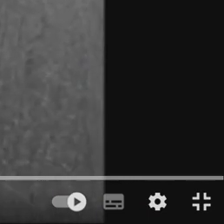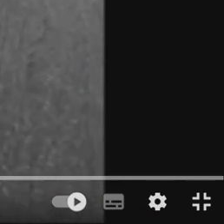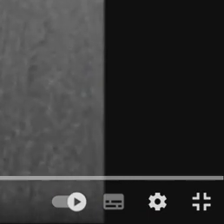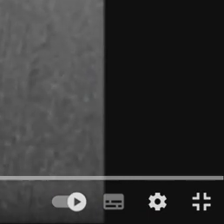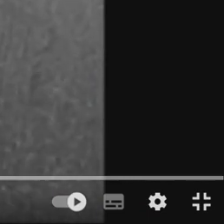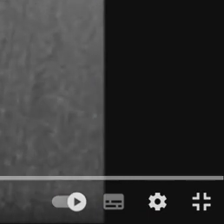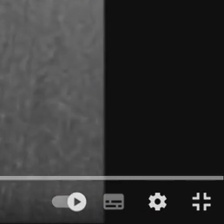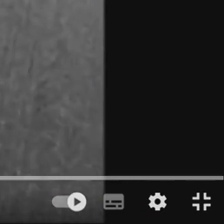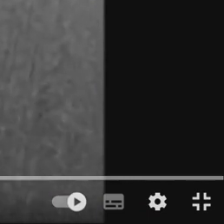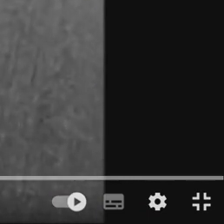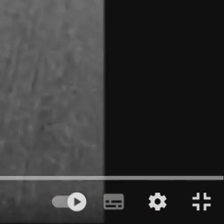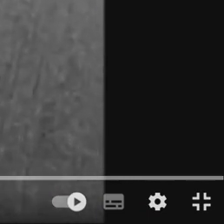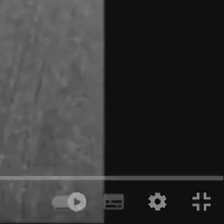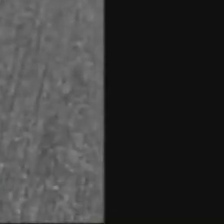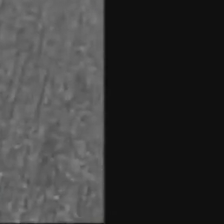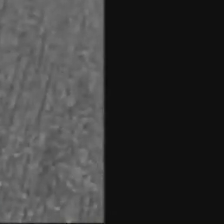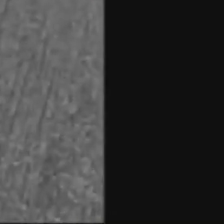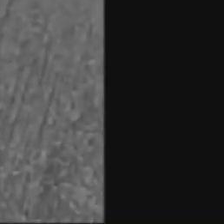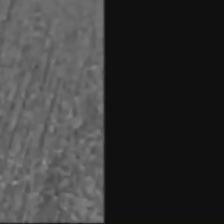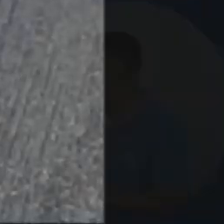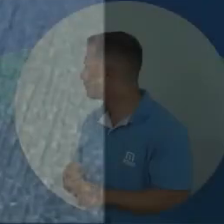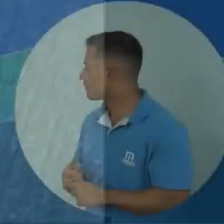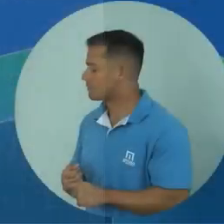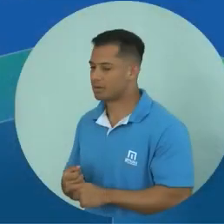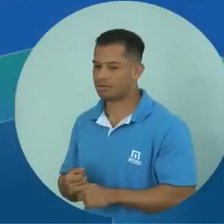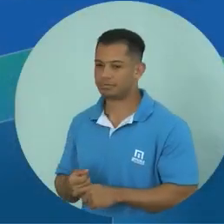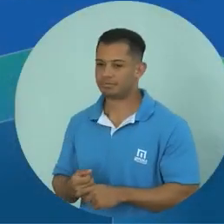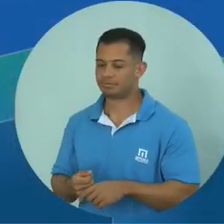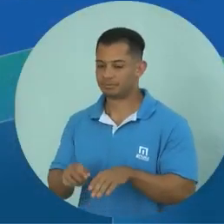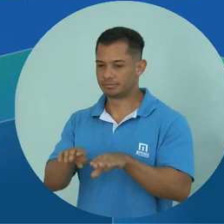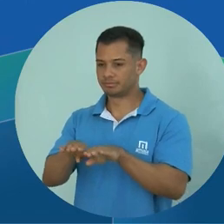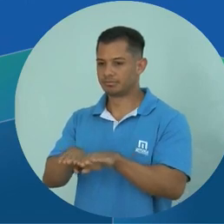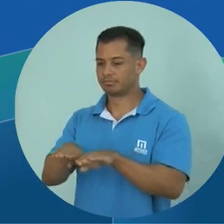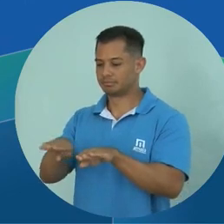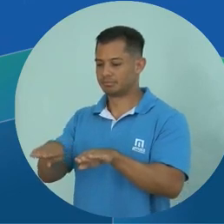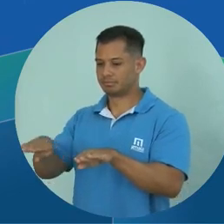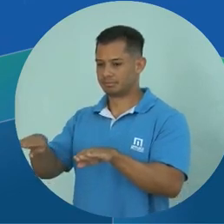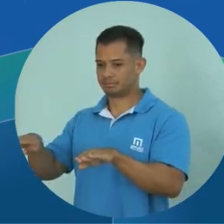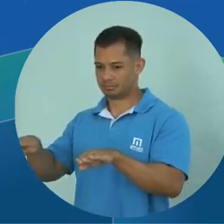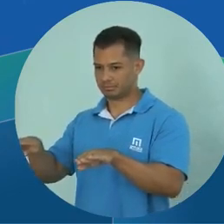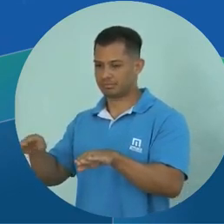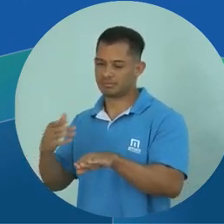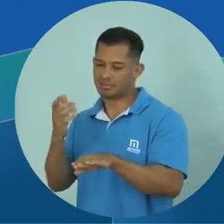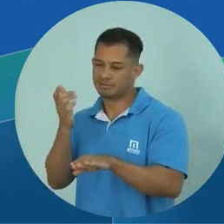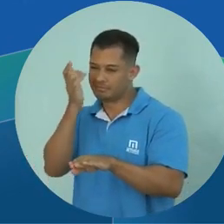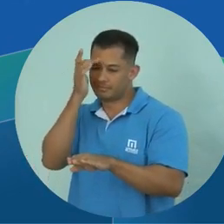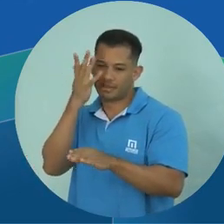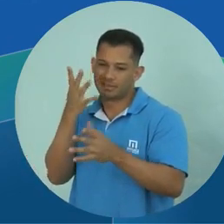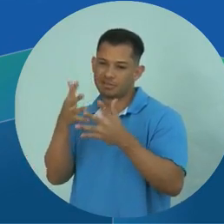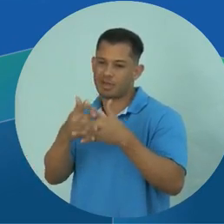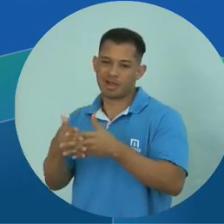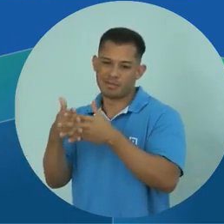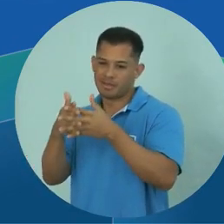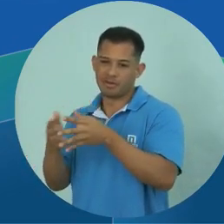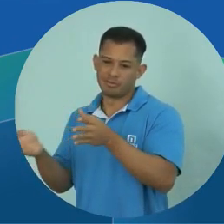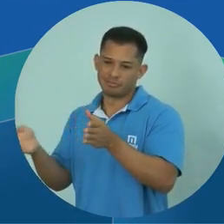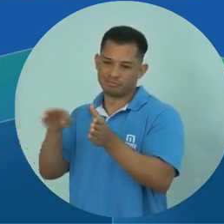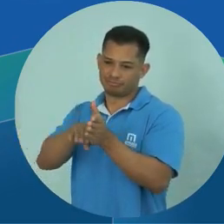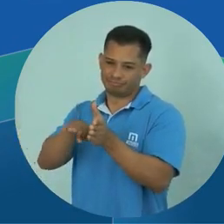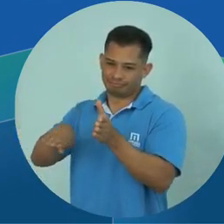Os painéis eles vêm segmentados, todas as peças, então o transporte feito facilmente por carretas, caminhões truque.